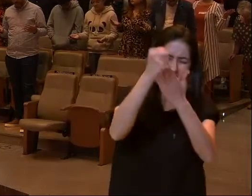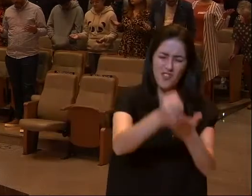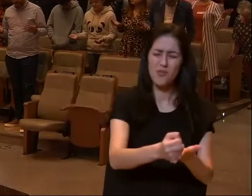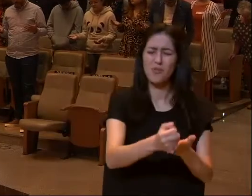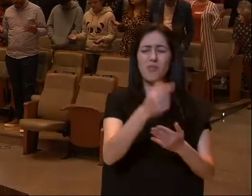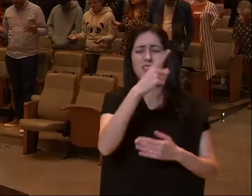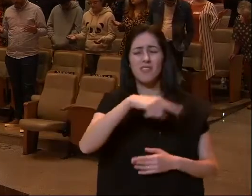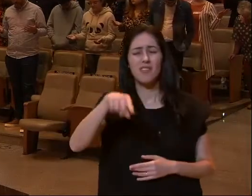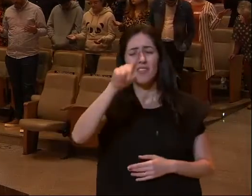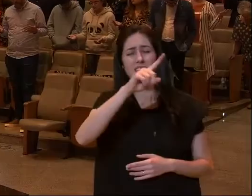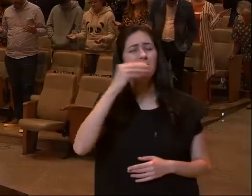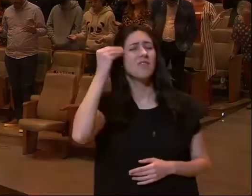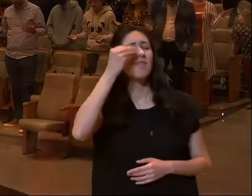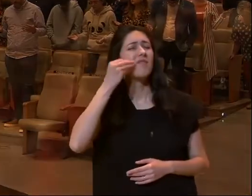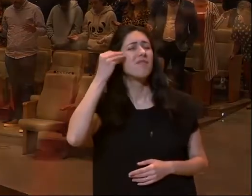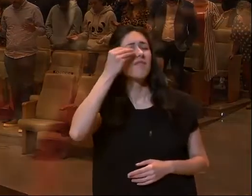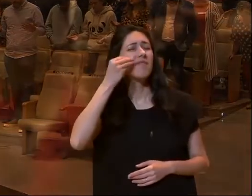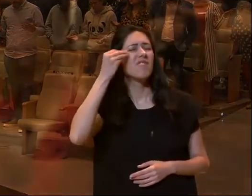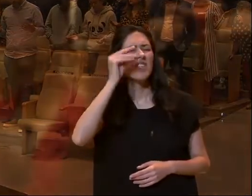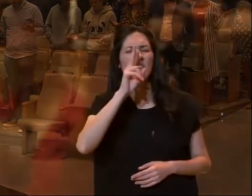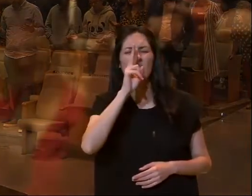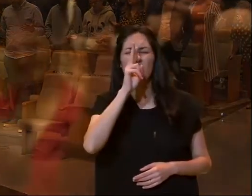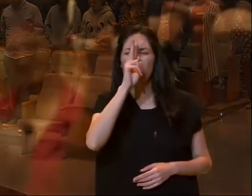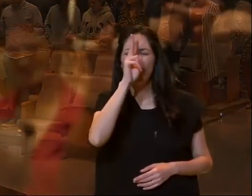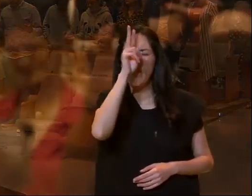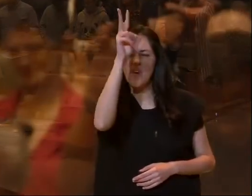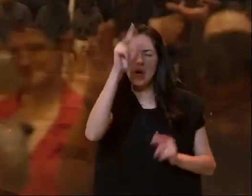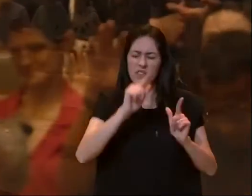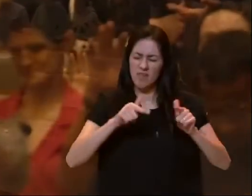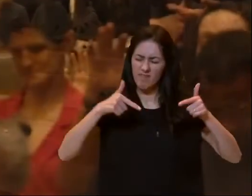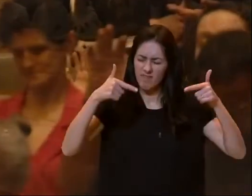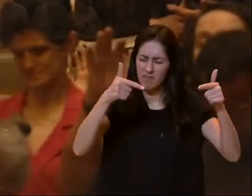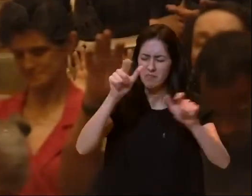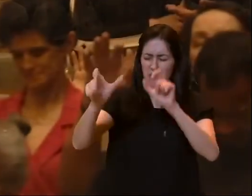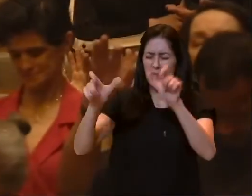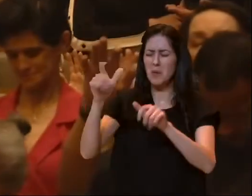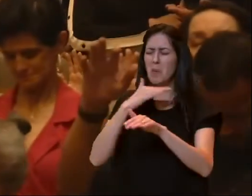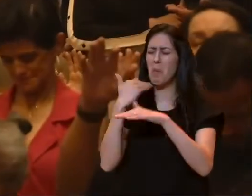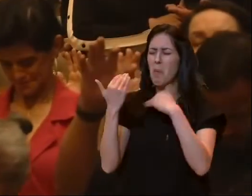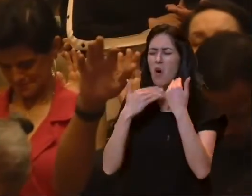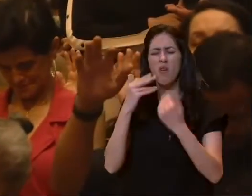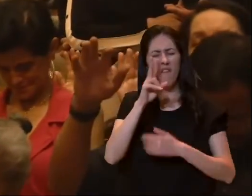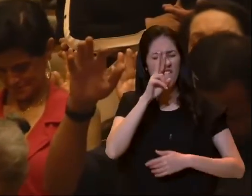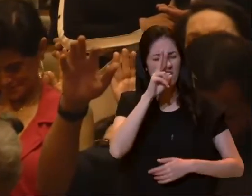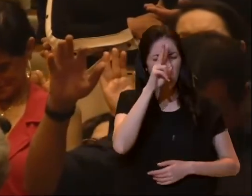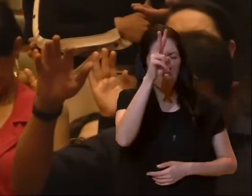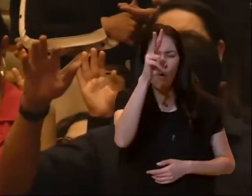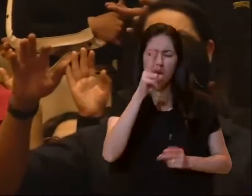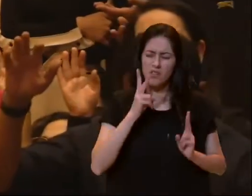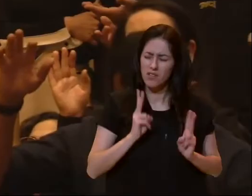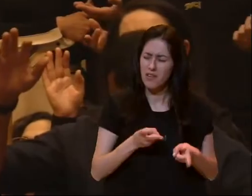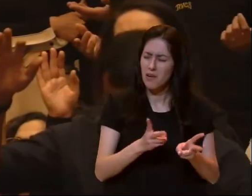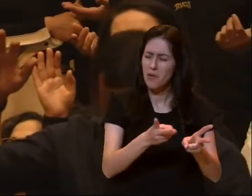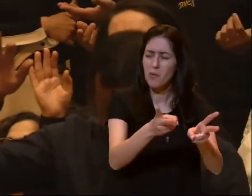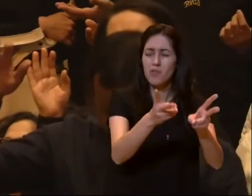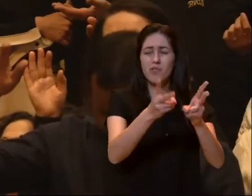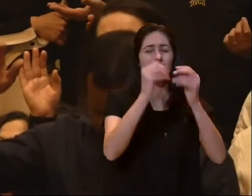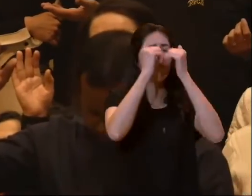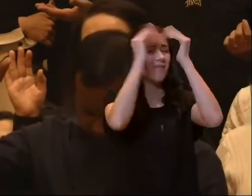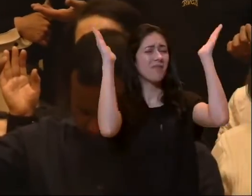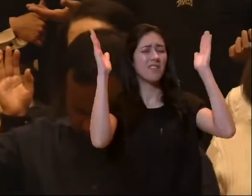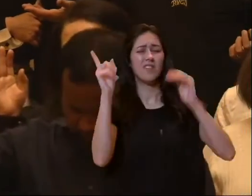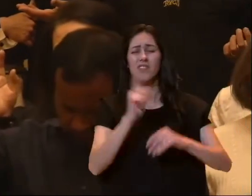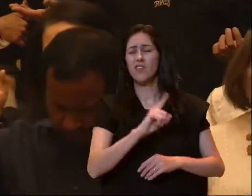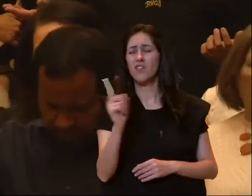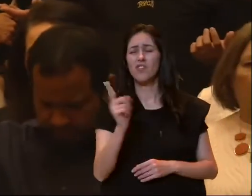experimentem força para lidar com o luto, força para lidar com as perdas, força para continuar, não